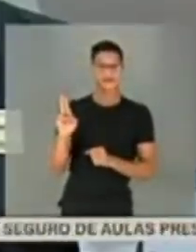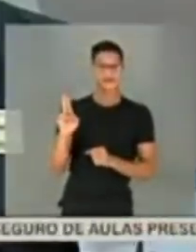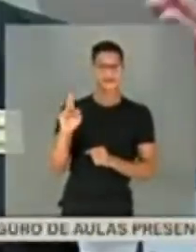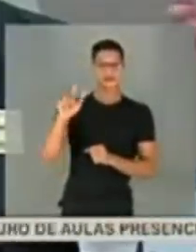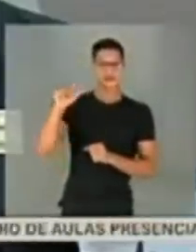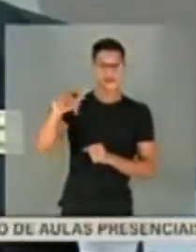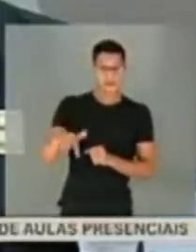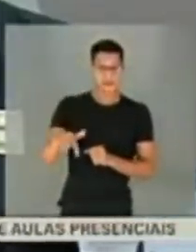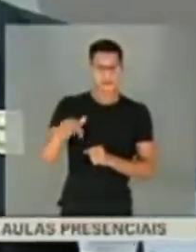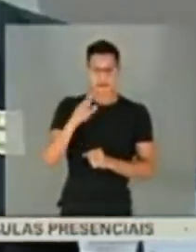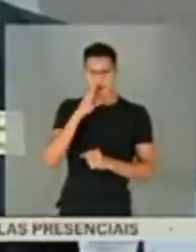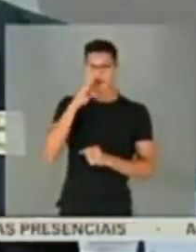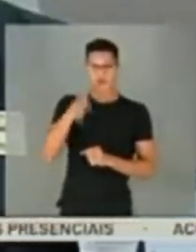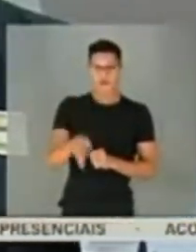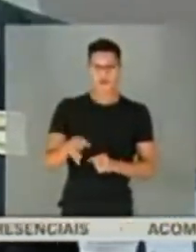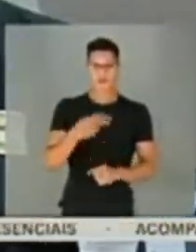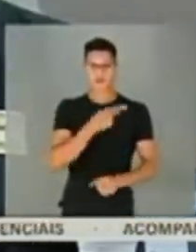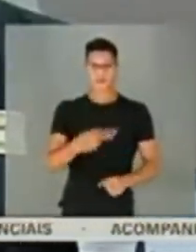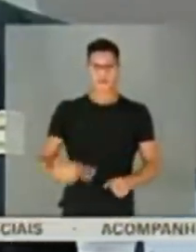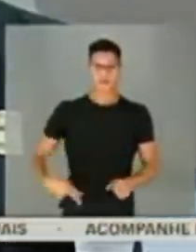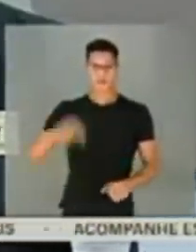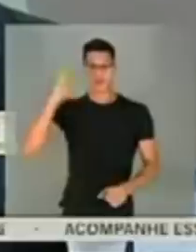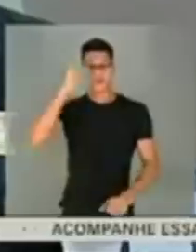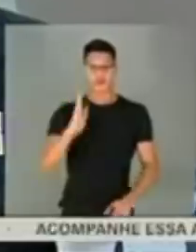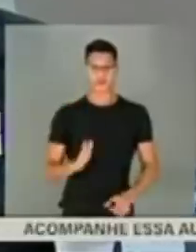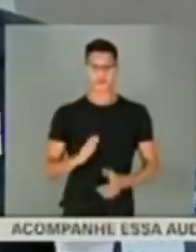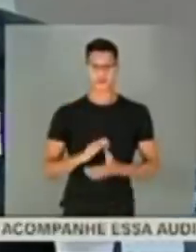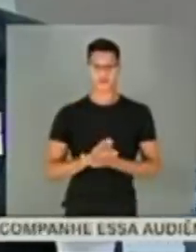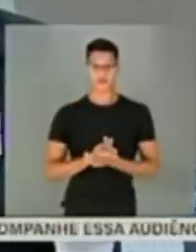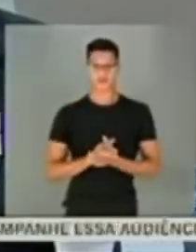fez acusações contra o presidente da República.